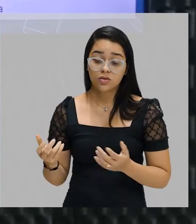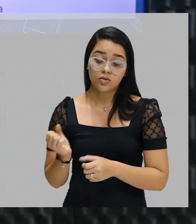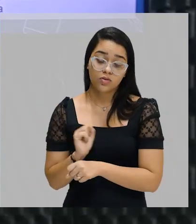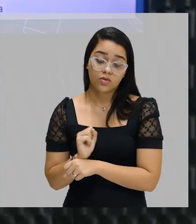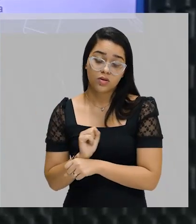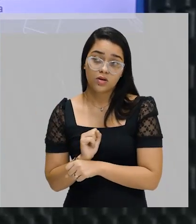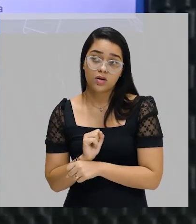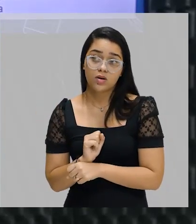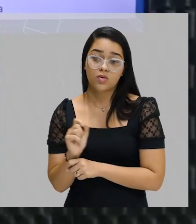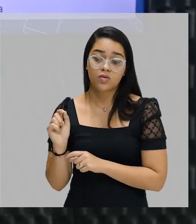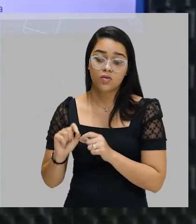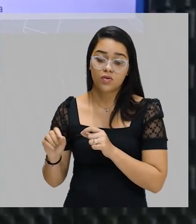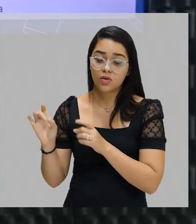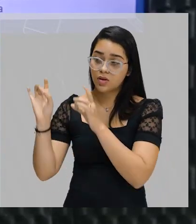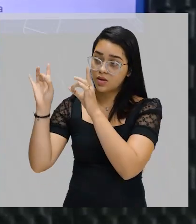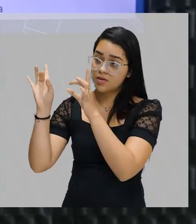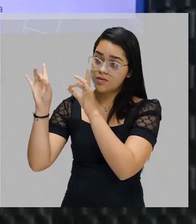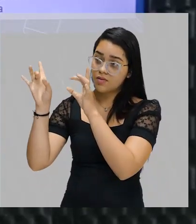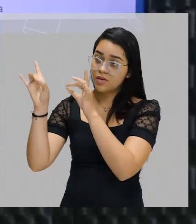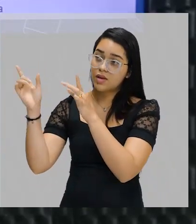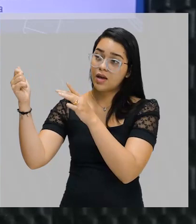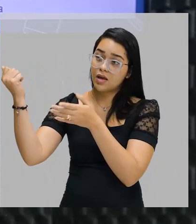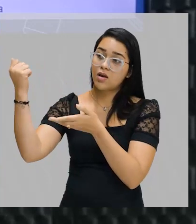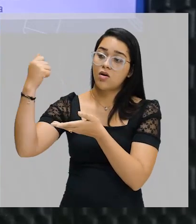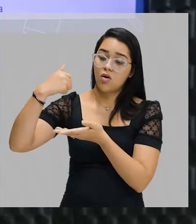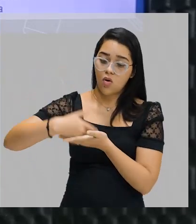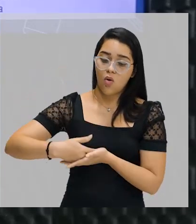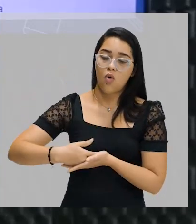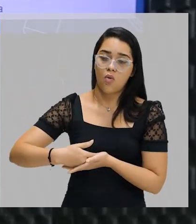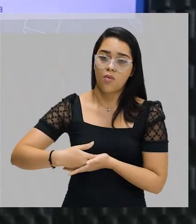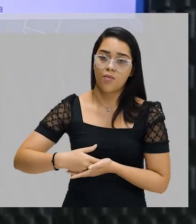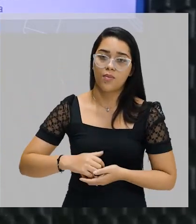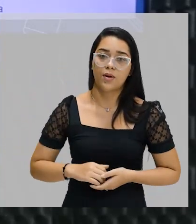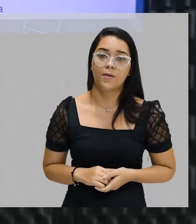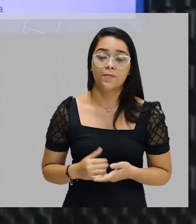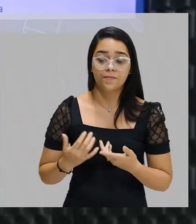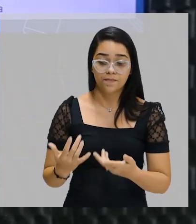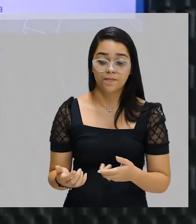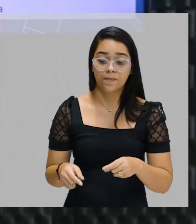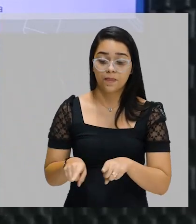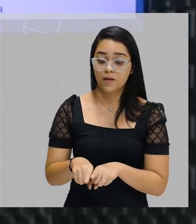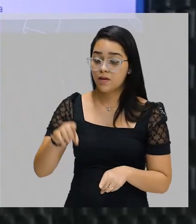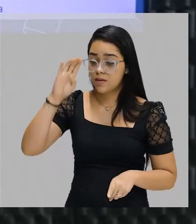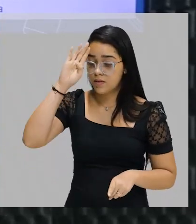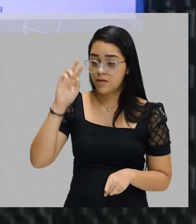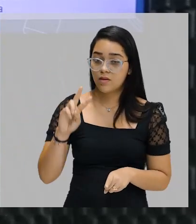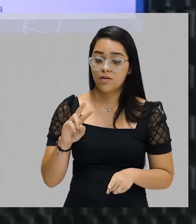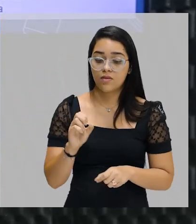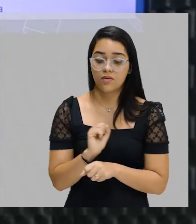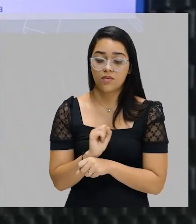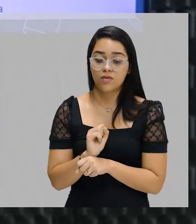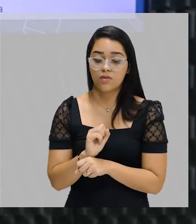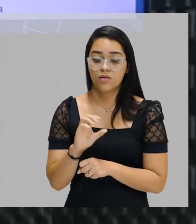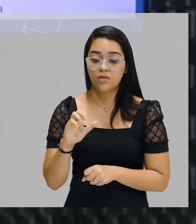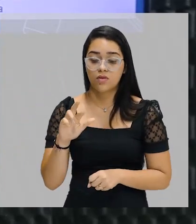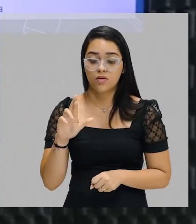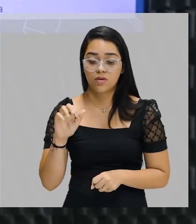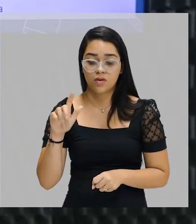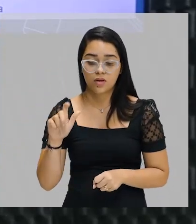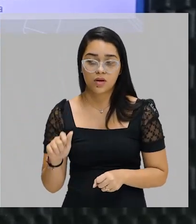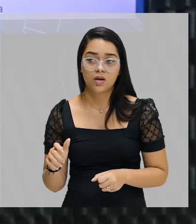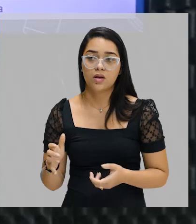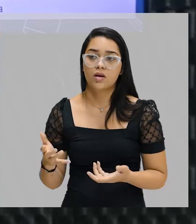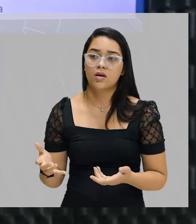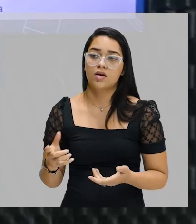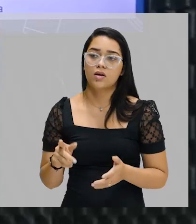tá? Da mesma forma que o Brasil vende bastante para a Argentina, o Brasil também compra, tá? O Brasil compra principalmente aí veículos de carga de maior